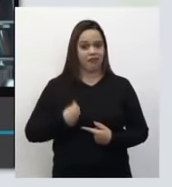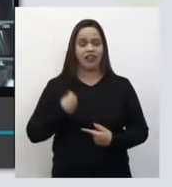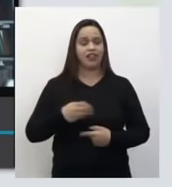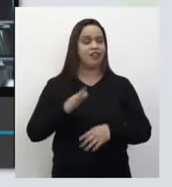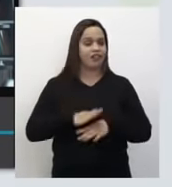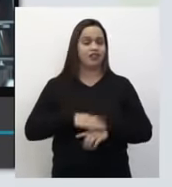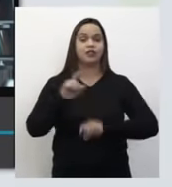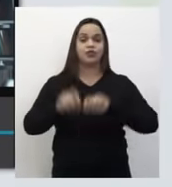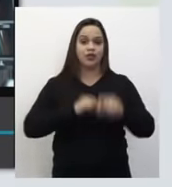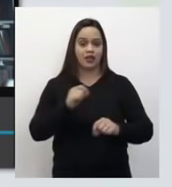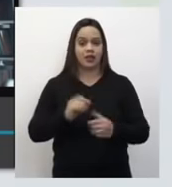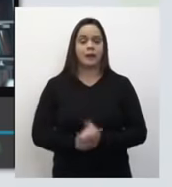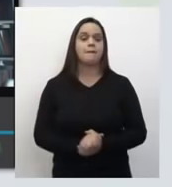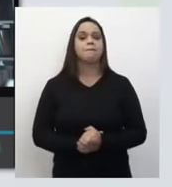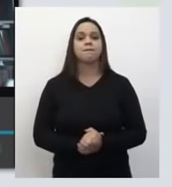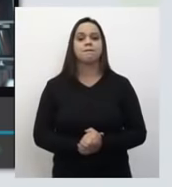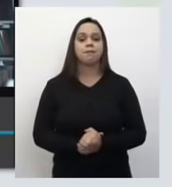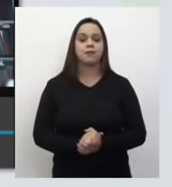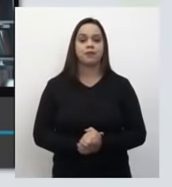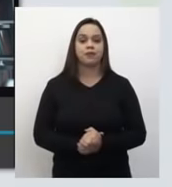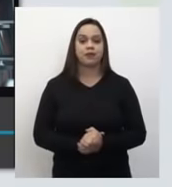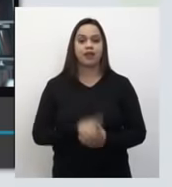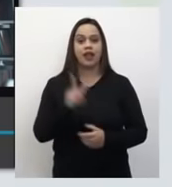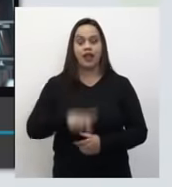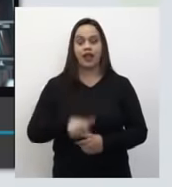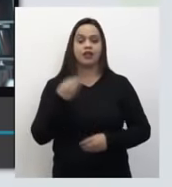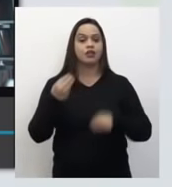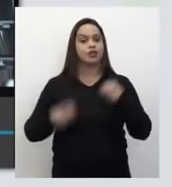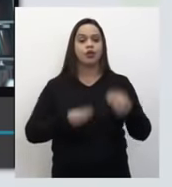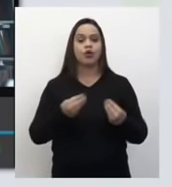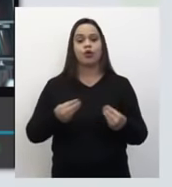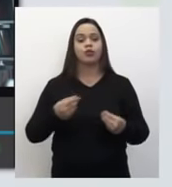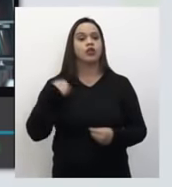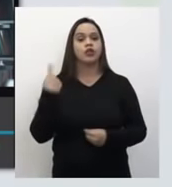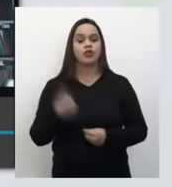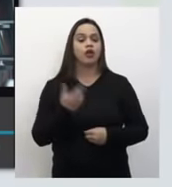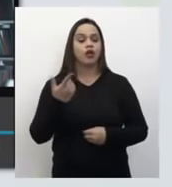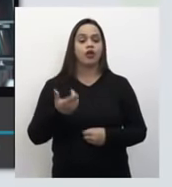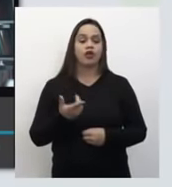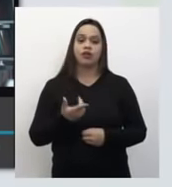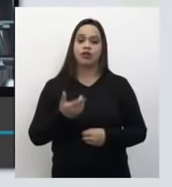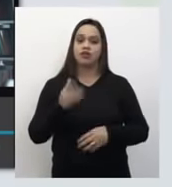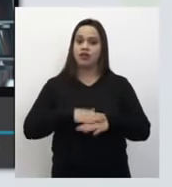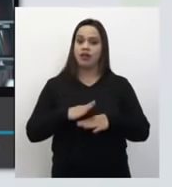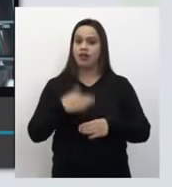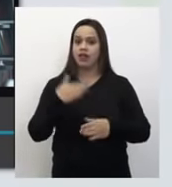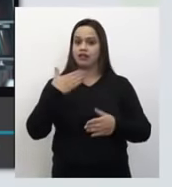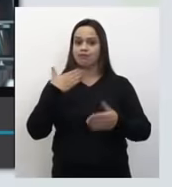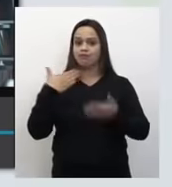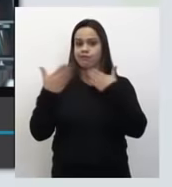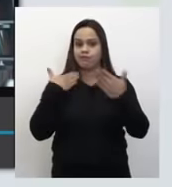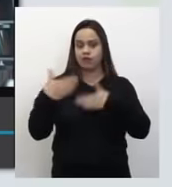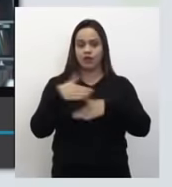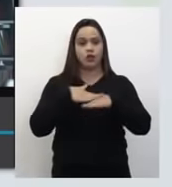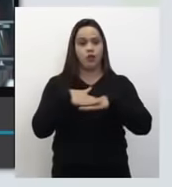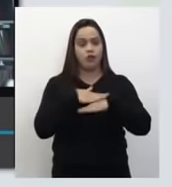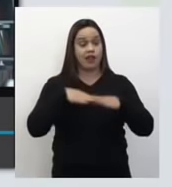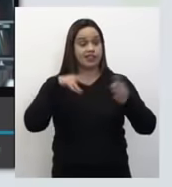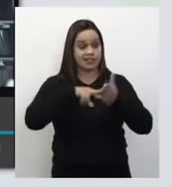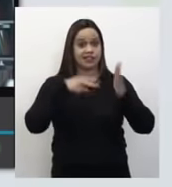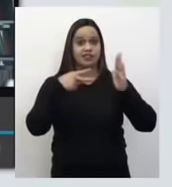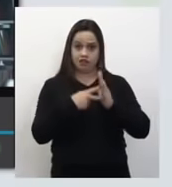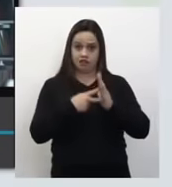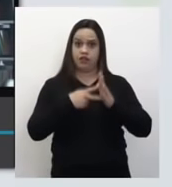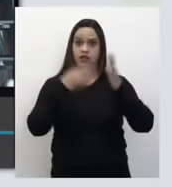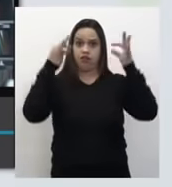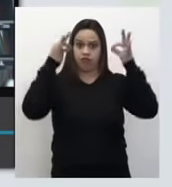é o quê? É como que a gente constrói conversas que são significativas. Como é que a gente conversa